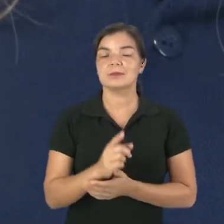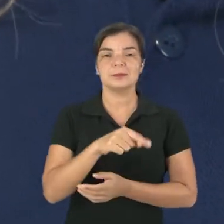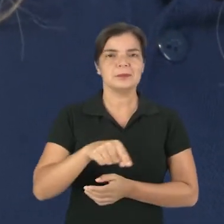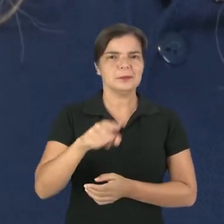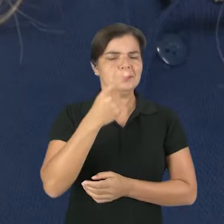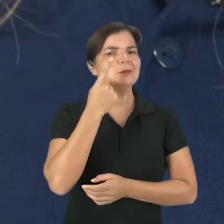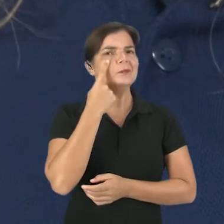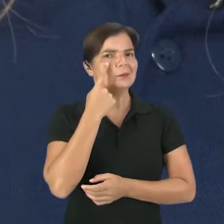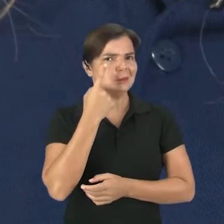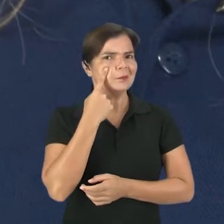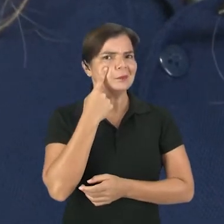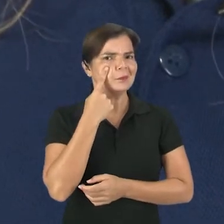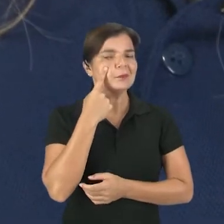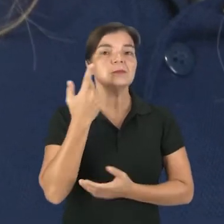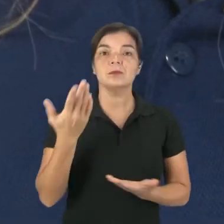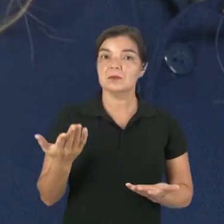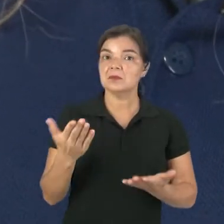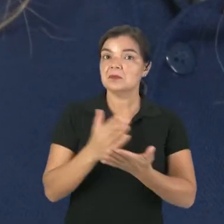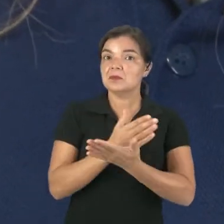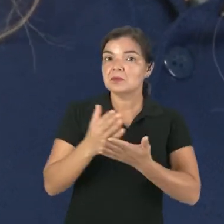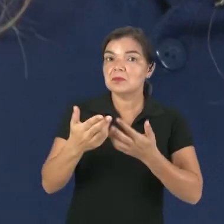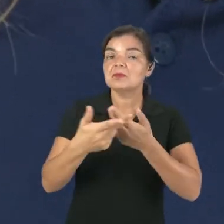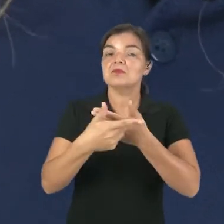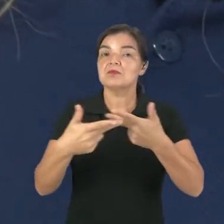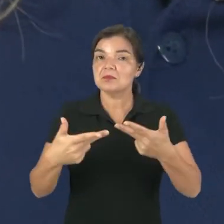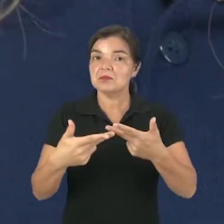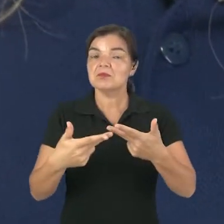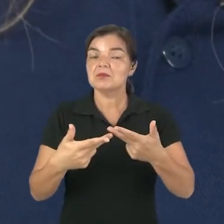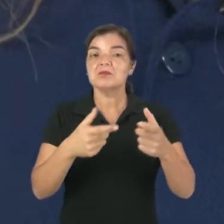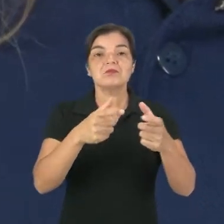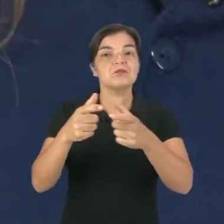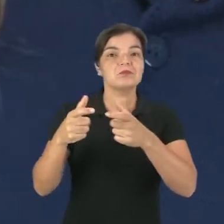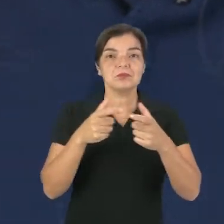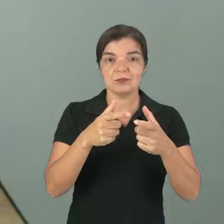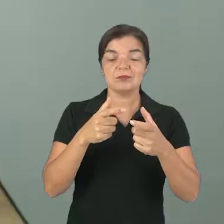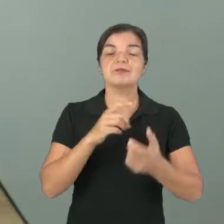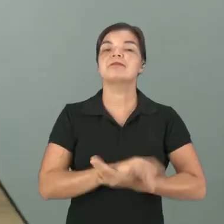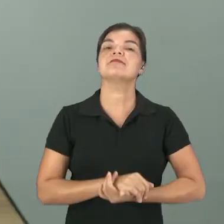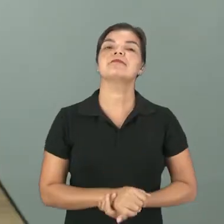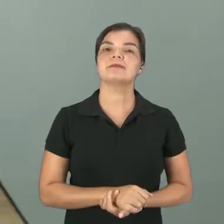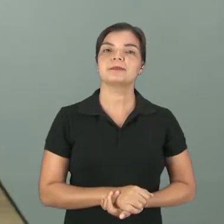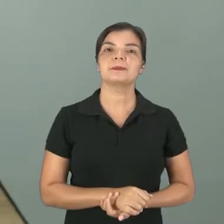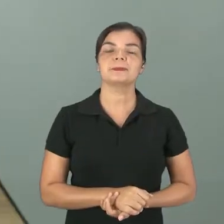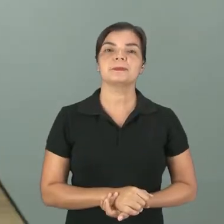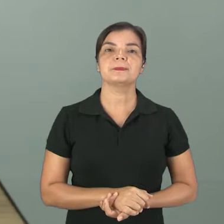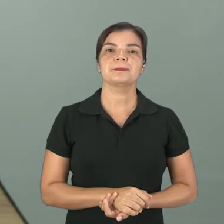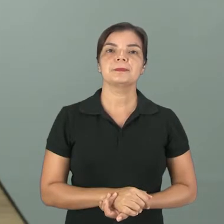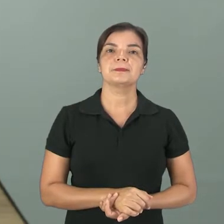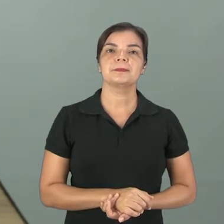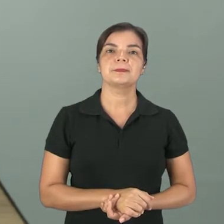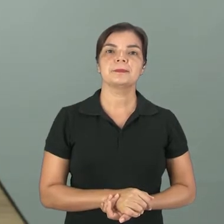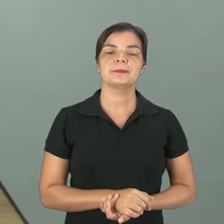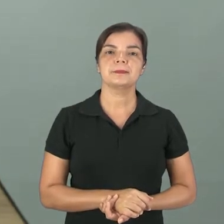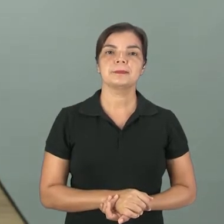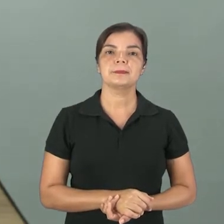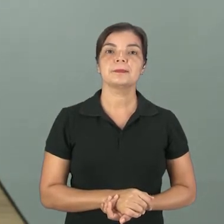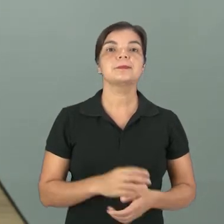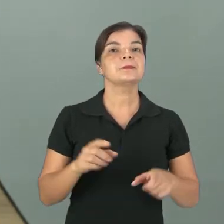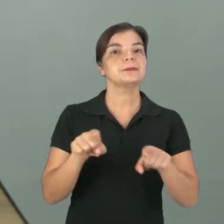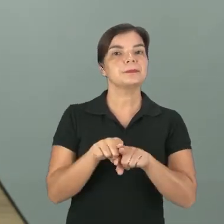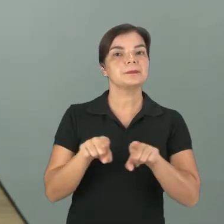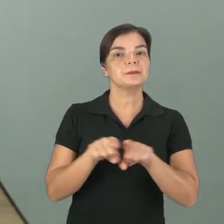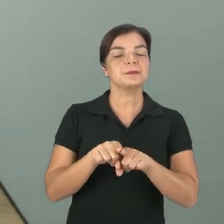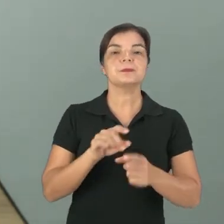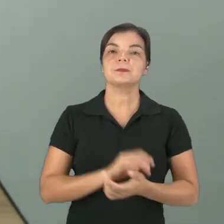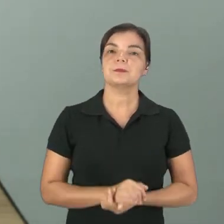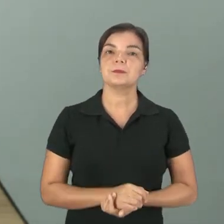já ouviu falar sobre ela? Já a viu em alguma história, em algum desenho? Vamos ver. Temos